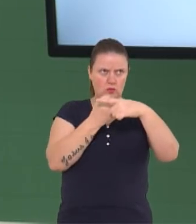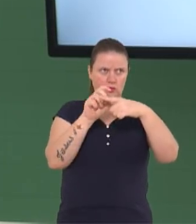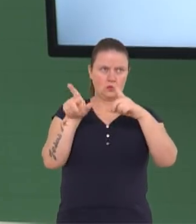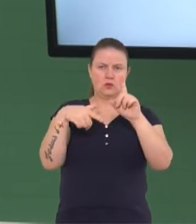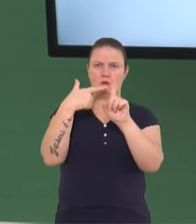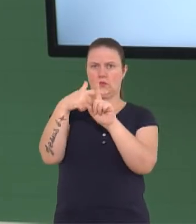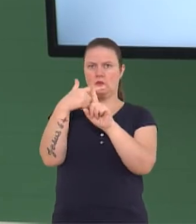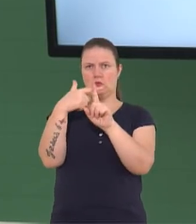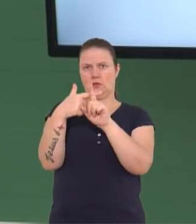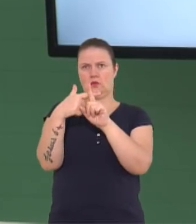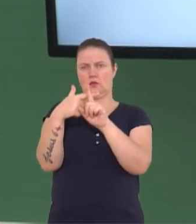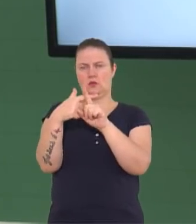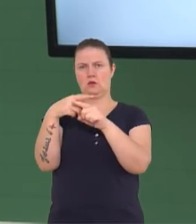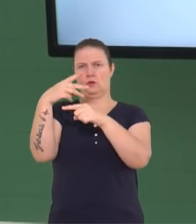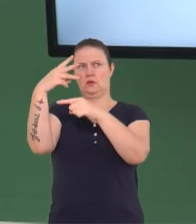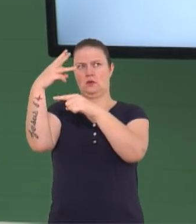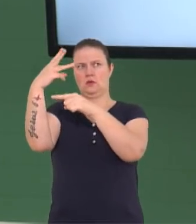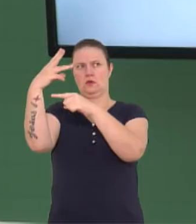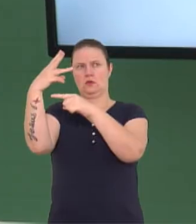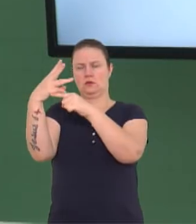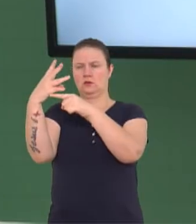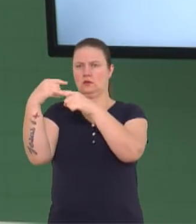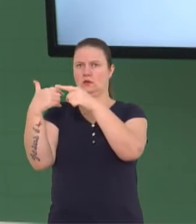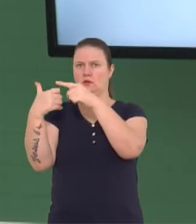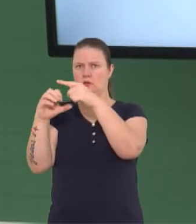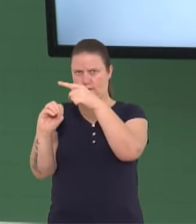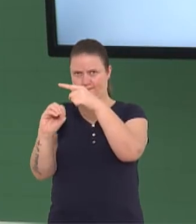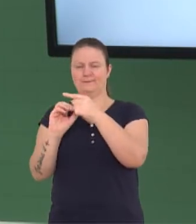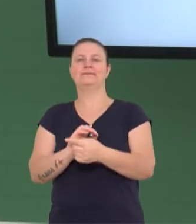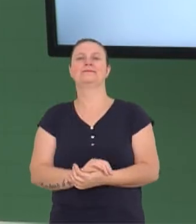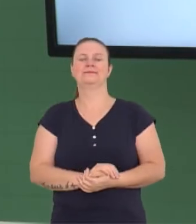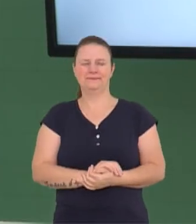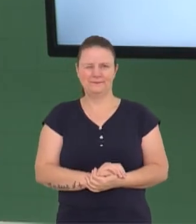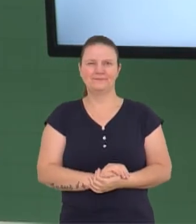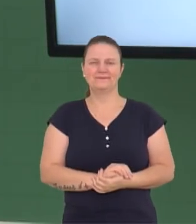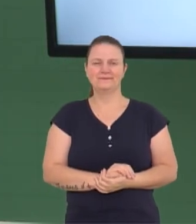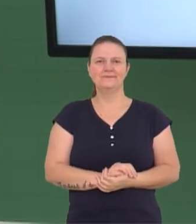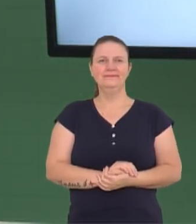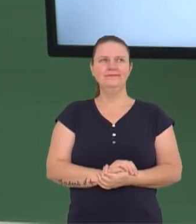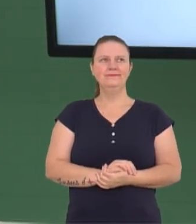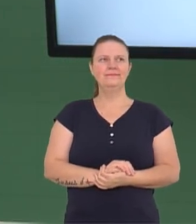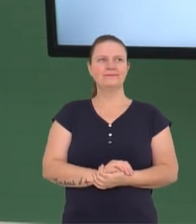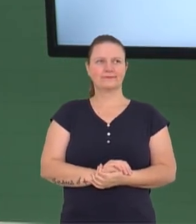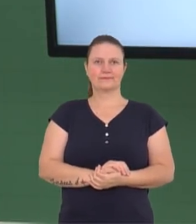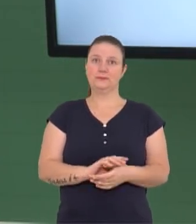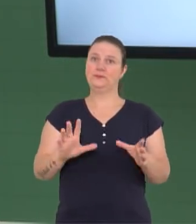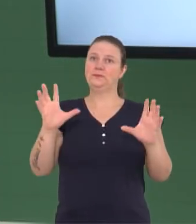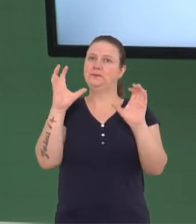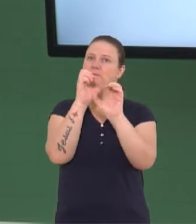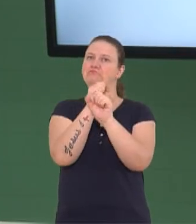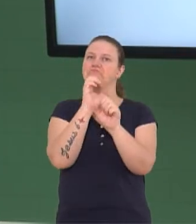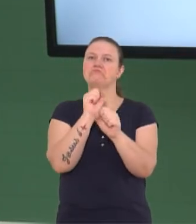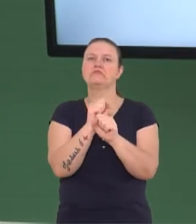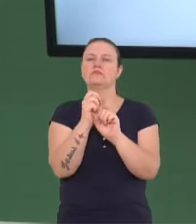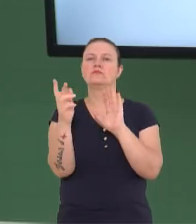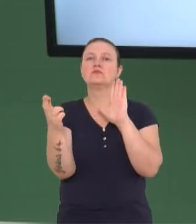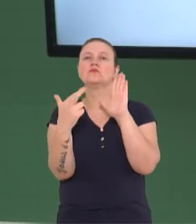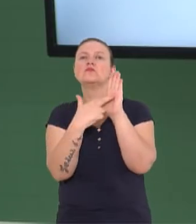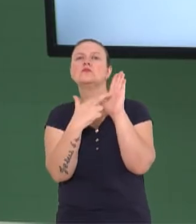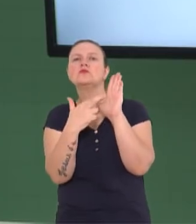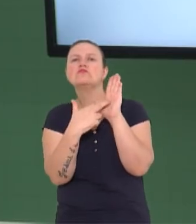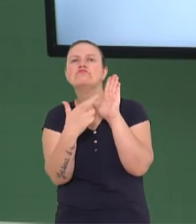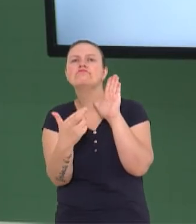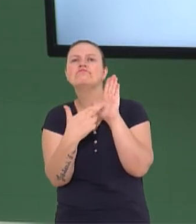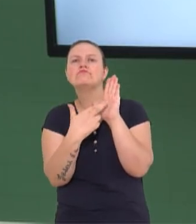pintado, mais 3/10. Tudo bem? Então, dessa soma aqui, a gente vai